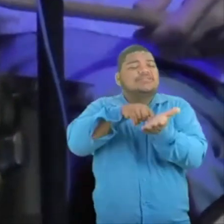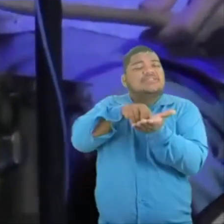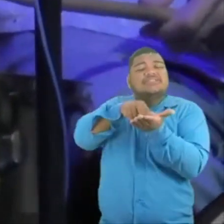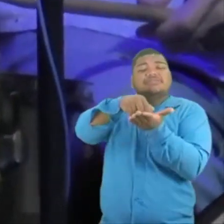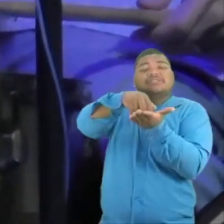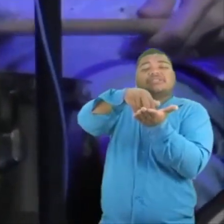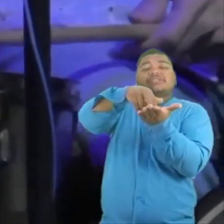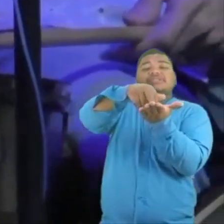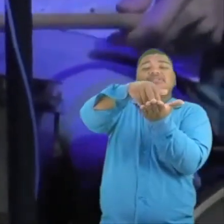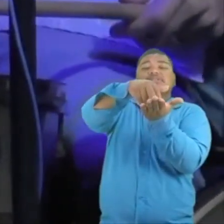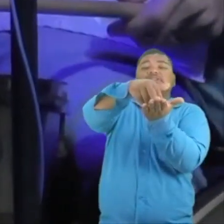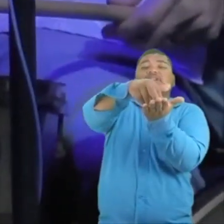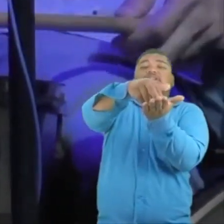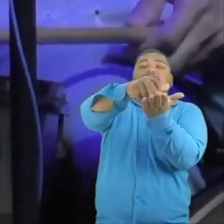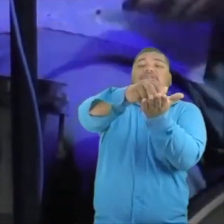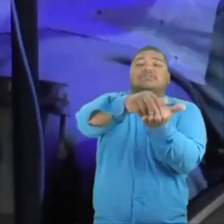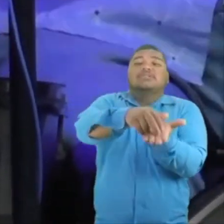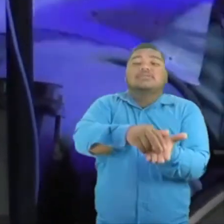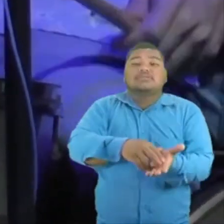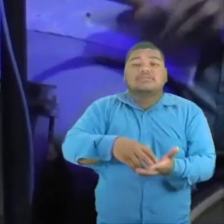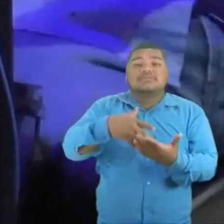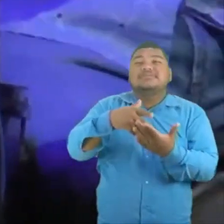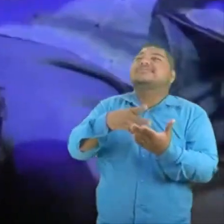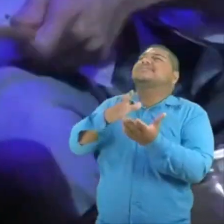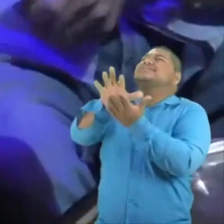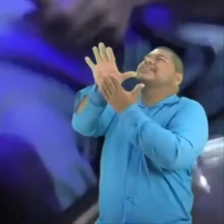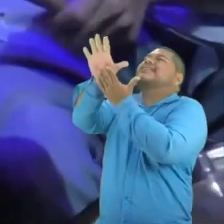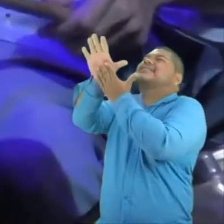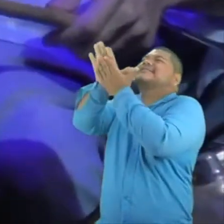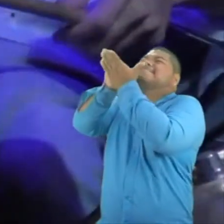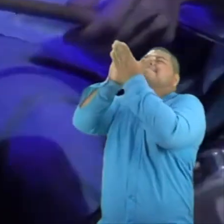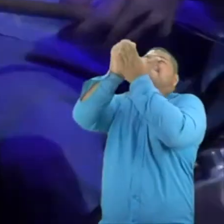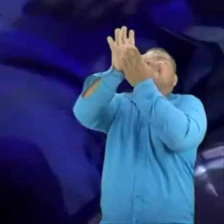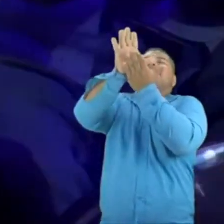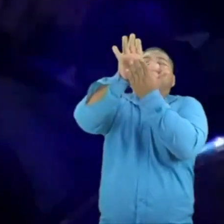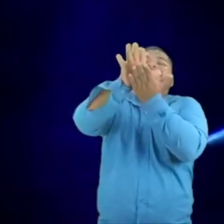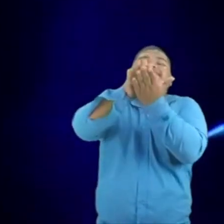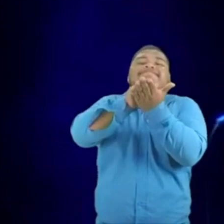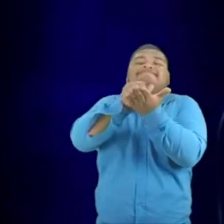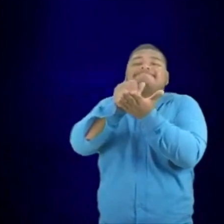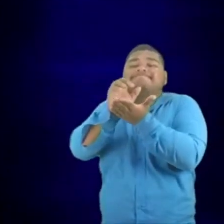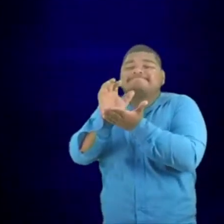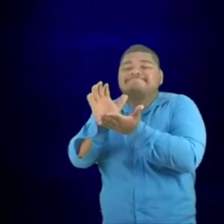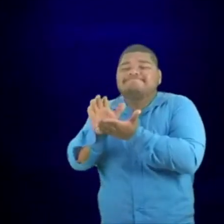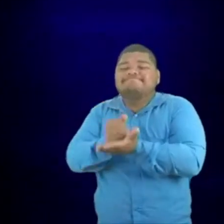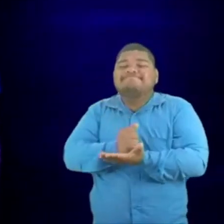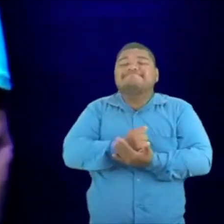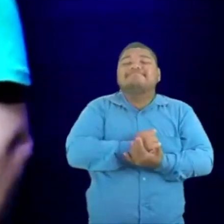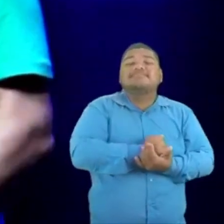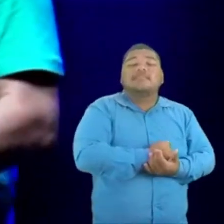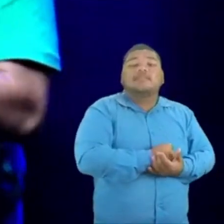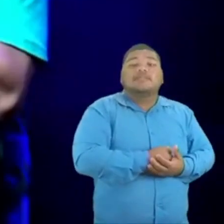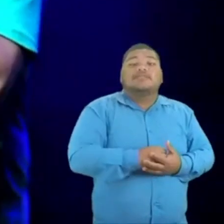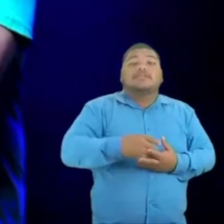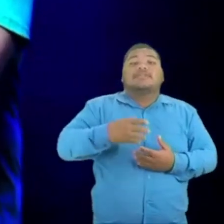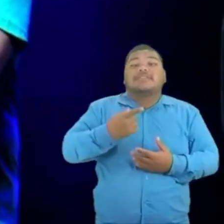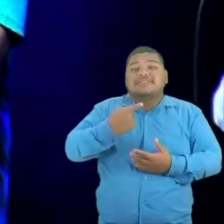eu caminhe, por onde quer que chame,